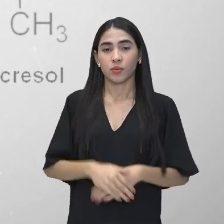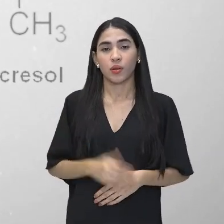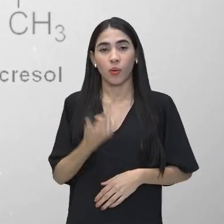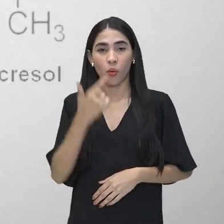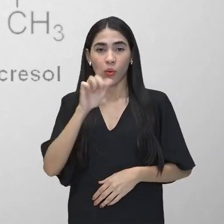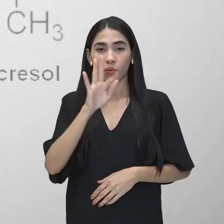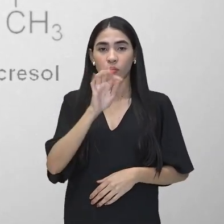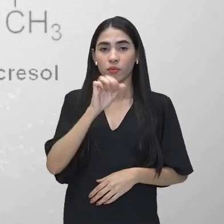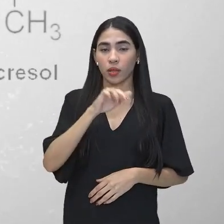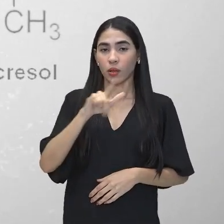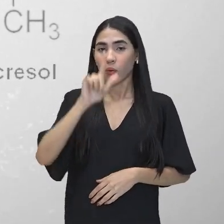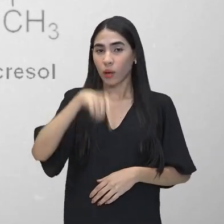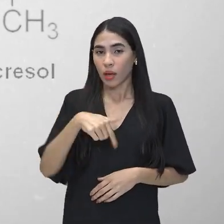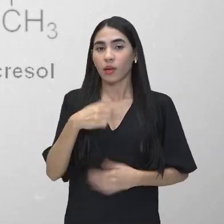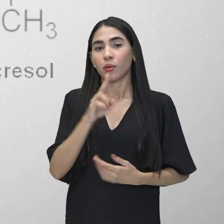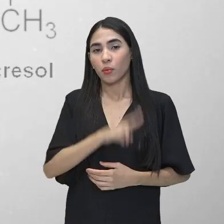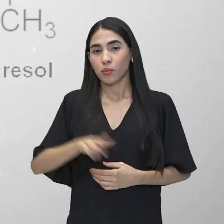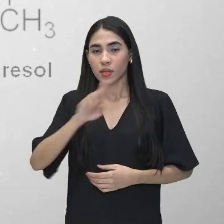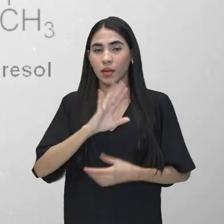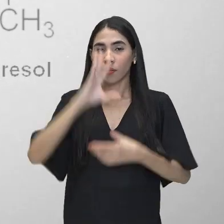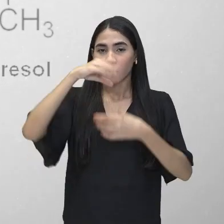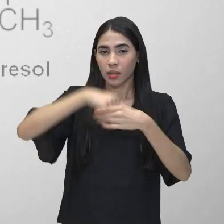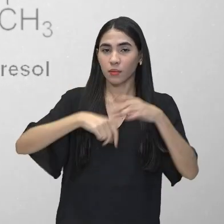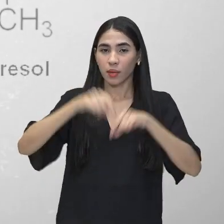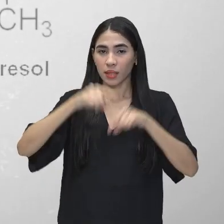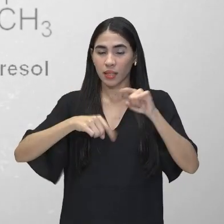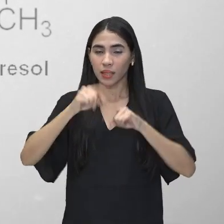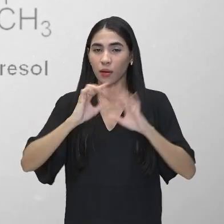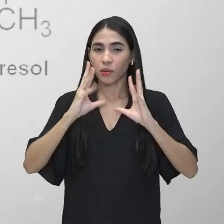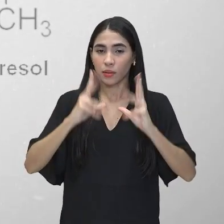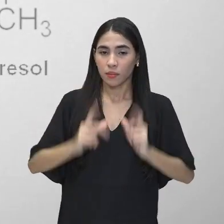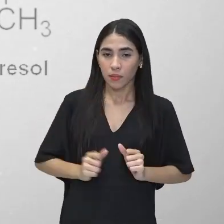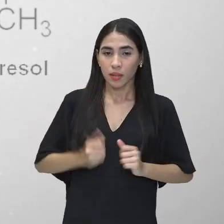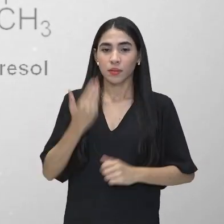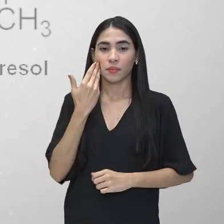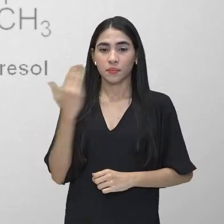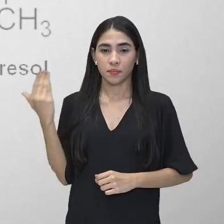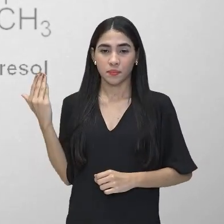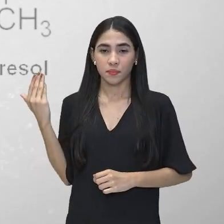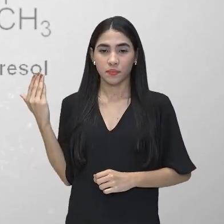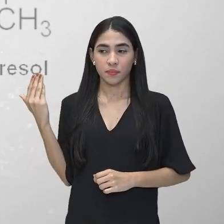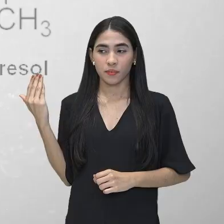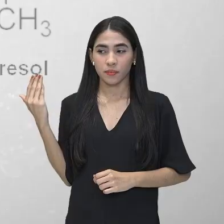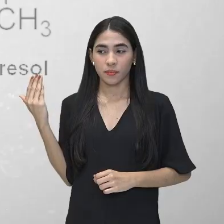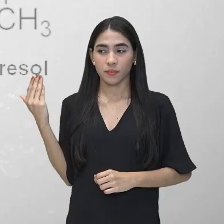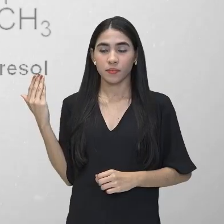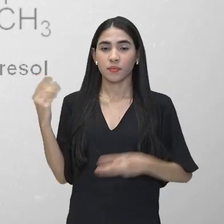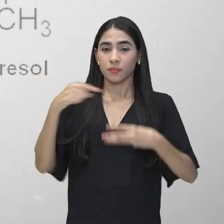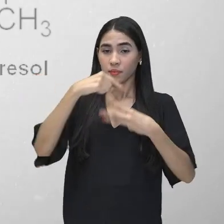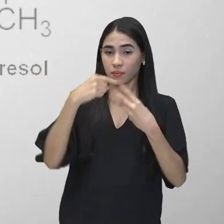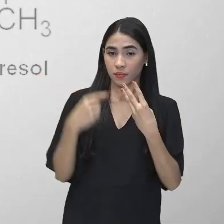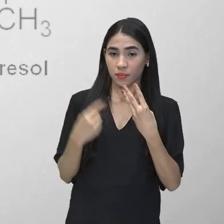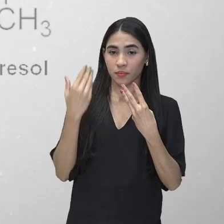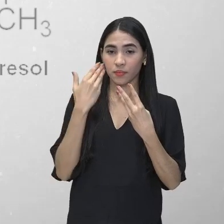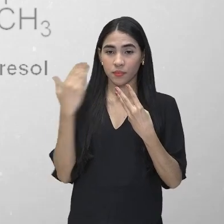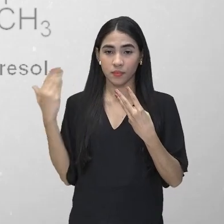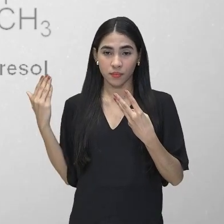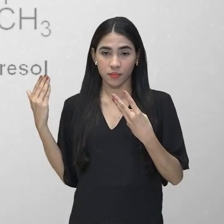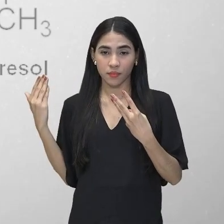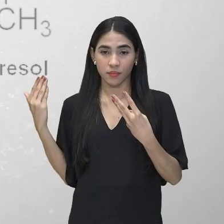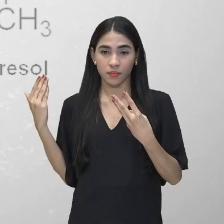fenóis são usados em desinfetantes como cresóis, composto de fórmula molecular